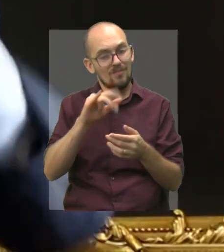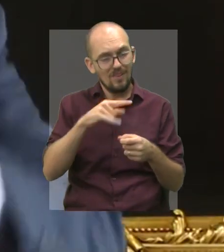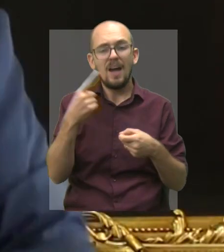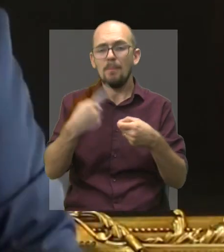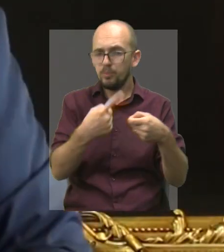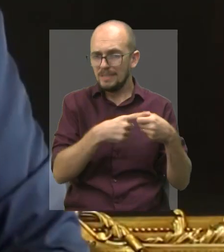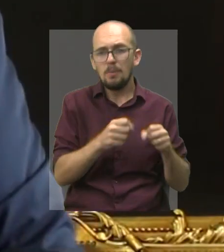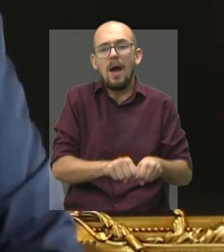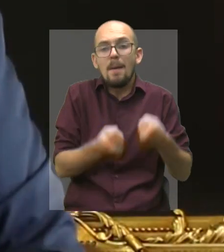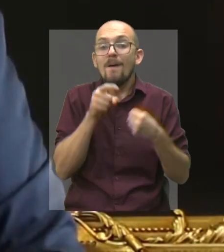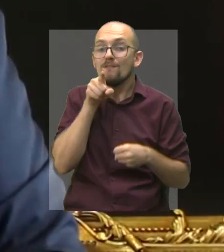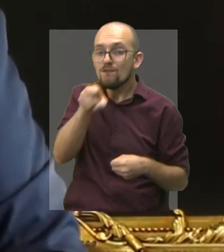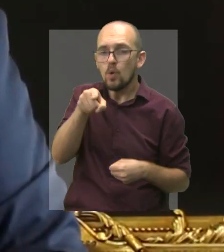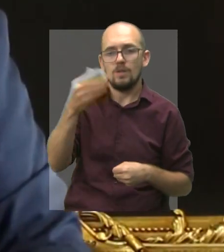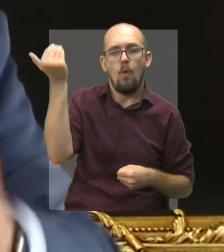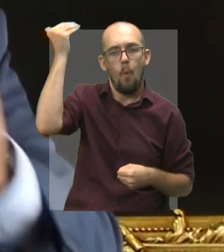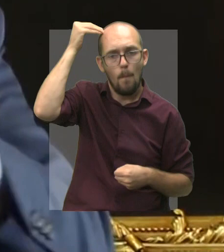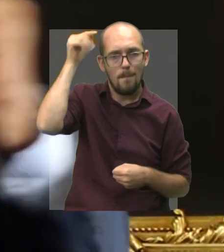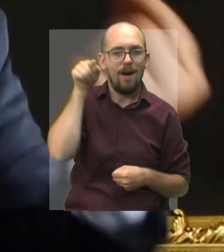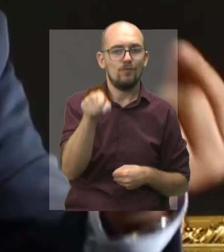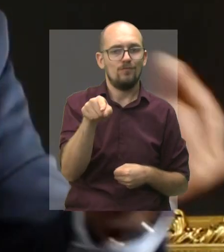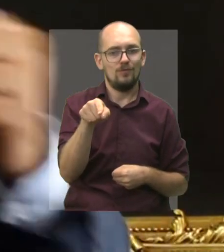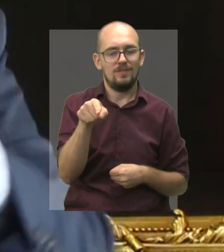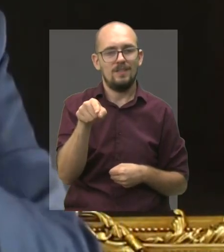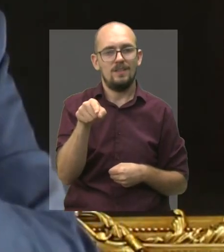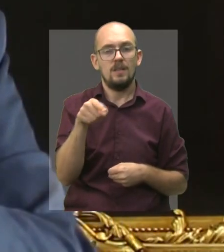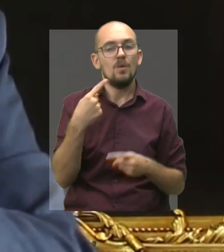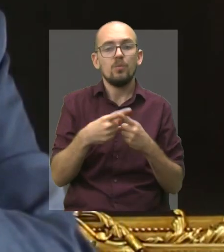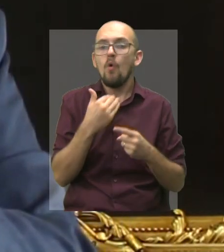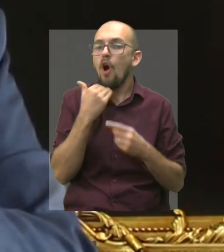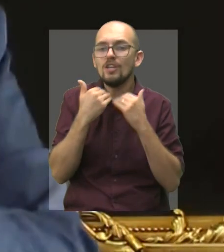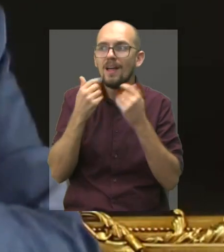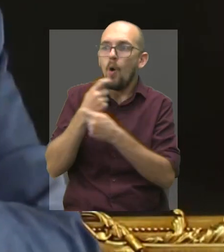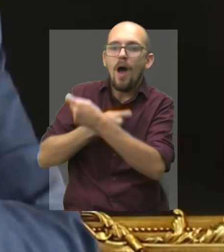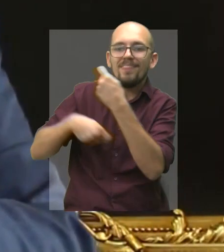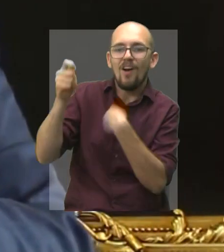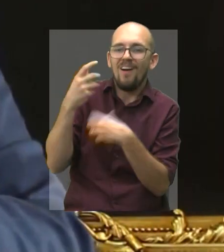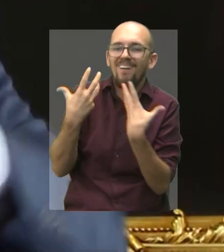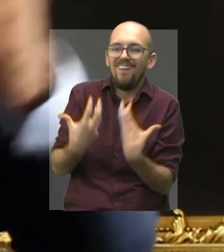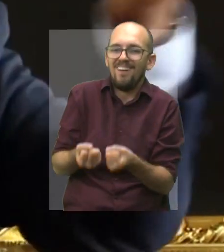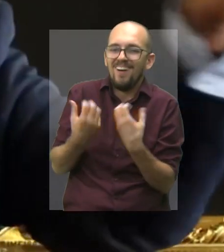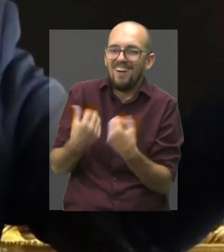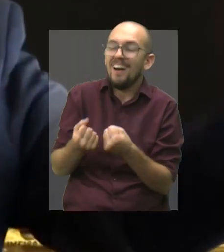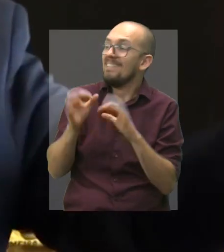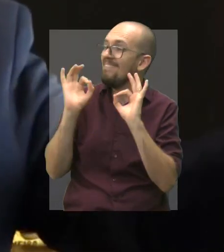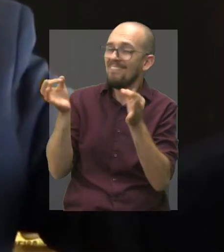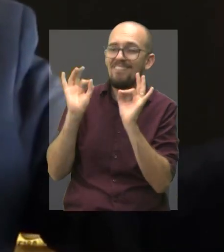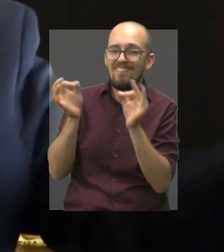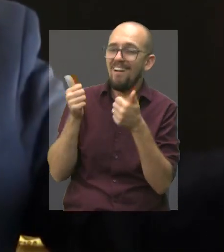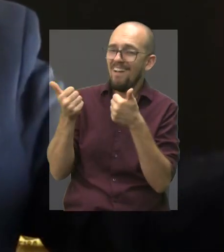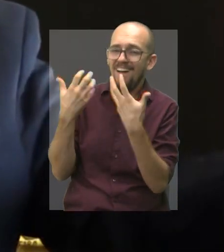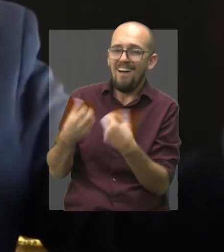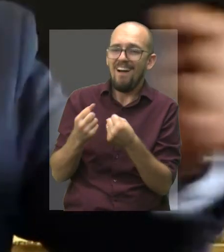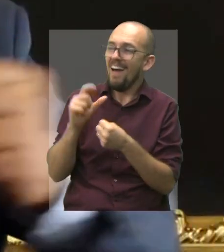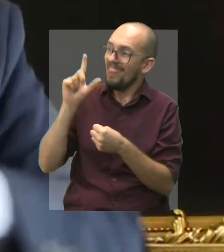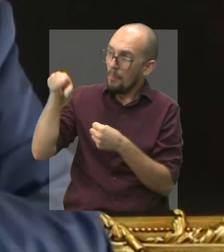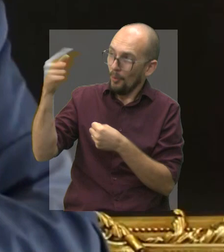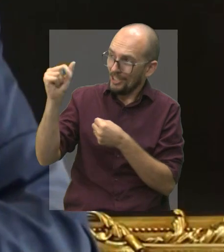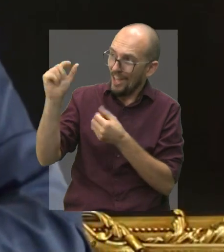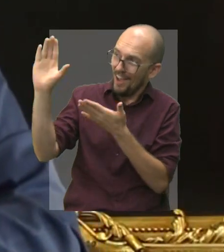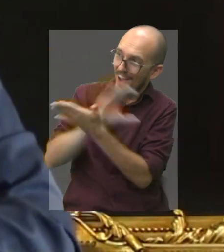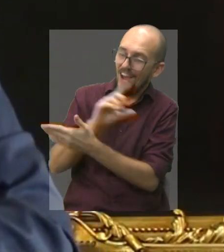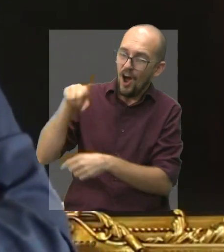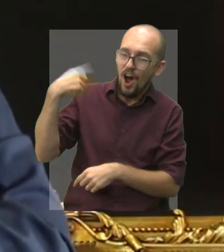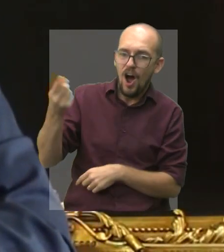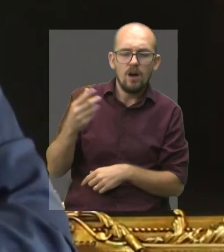e você vai ser culpado. Não tem negociação desse porte de querer dizer, não, mas se mandar umas emendinhas para cá, ou